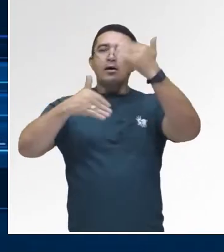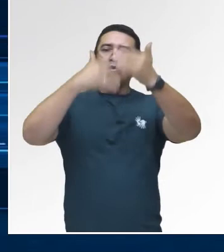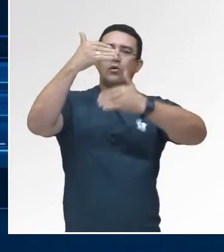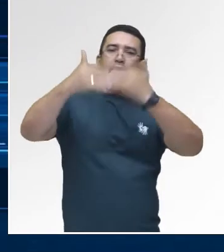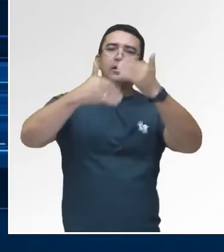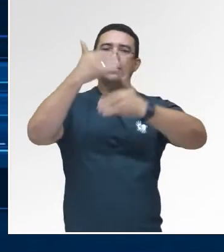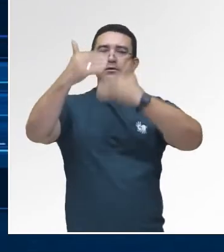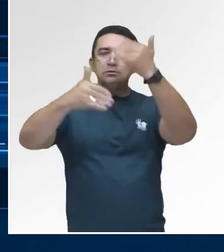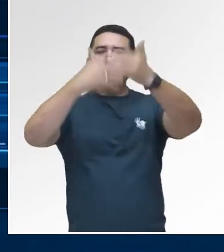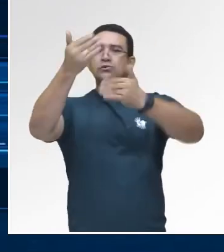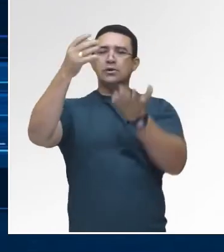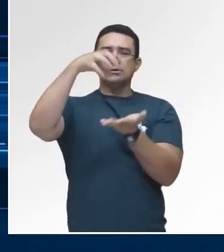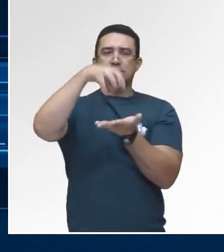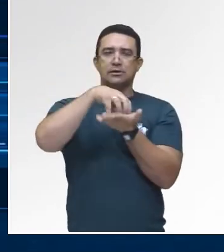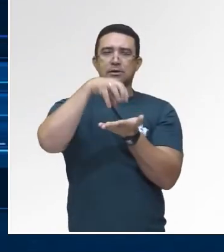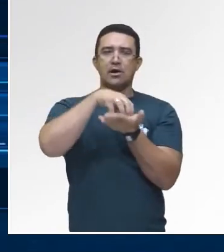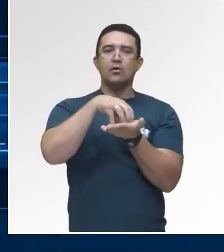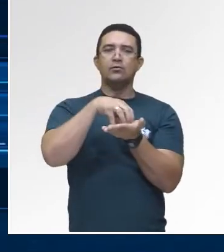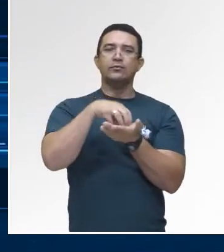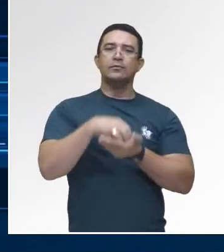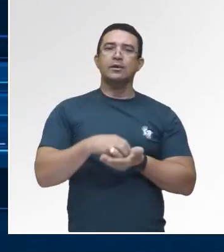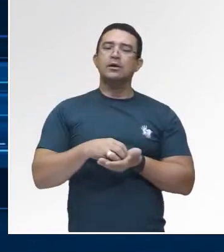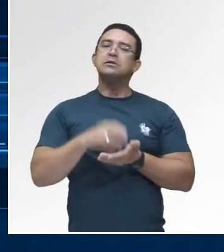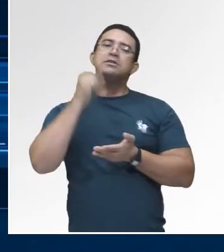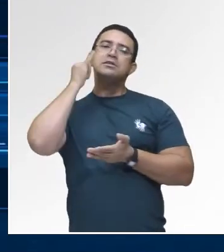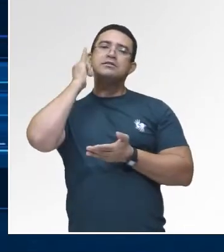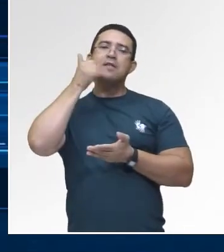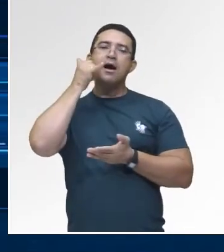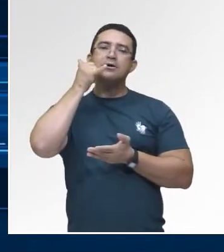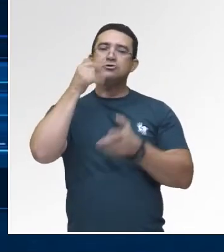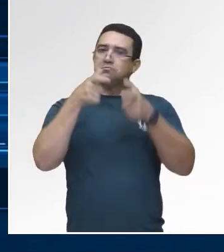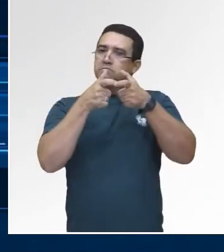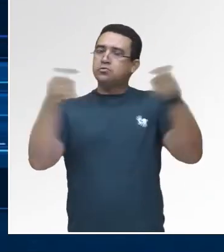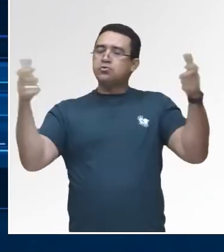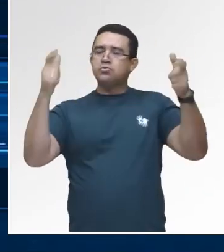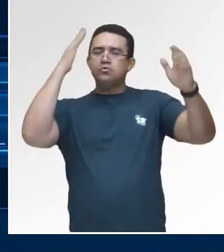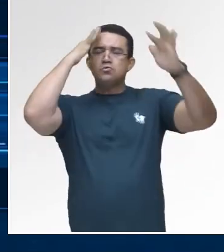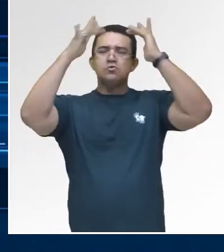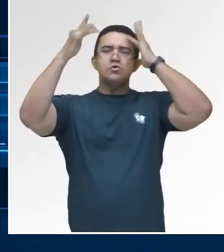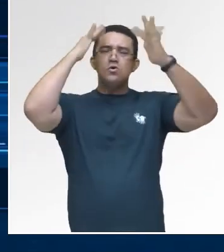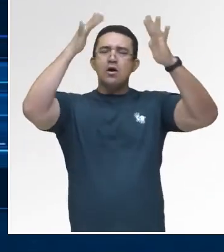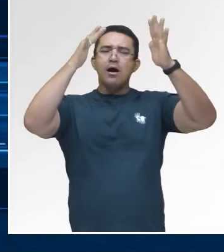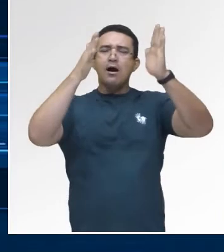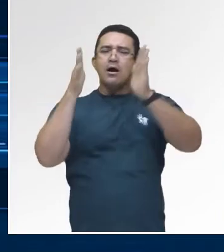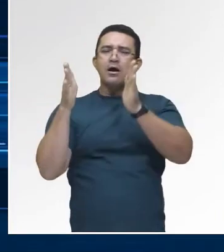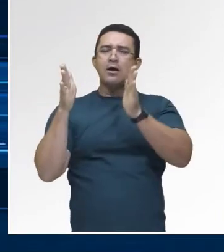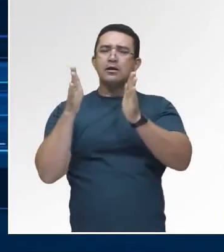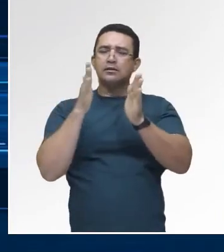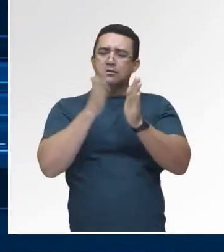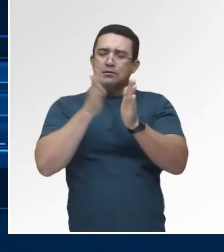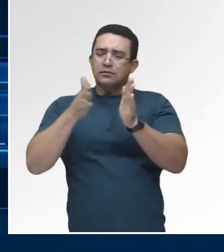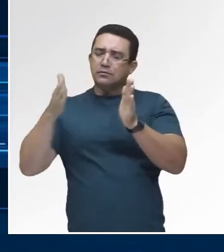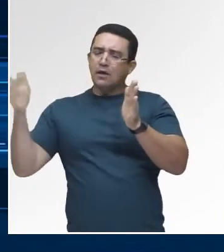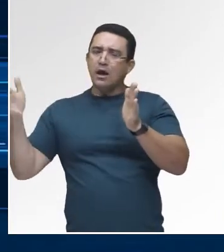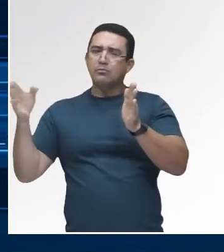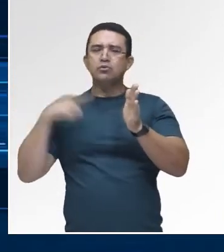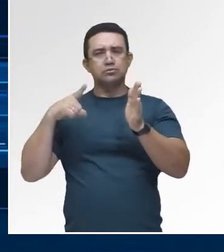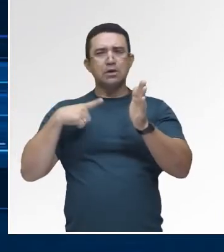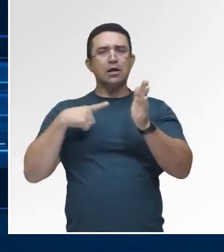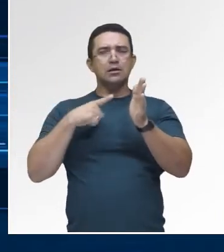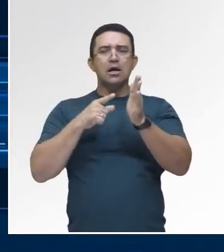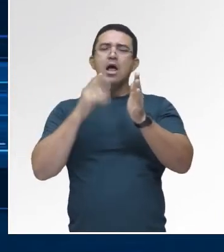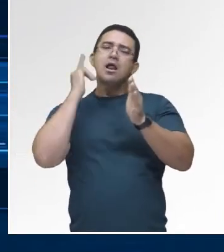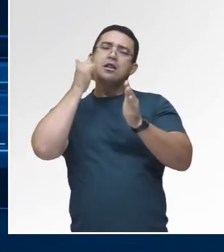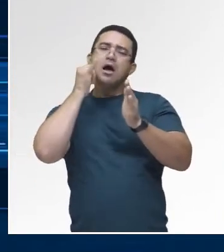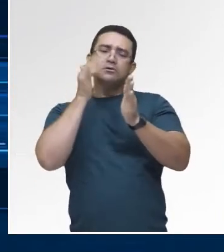prosa, desenvolvimento de um núcleo central, narrativa ampla, refletindo uma sequência de tempo, ou seja, eles vão seguir aquela narrativa